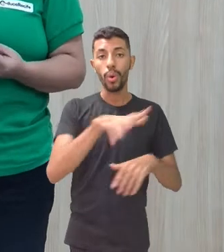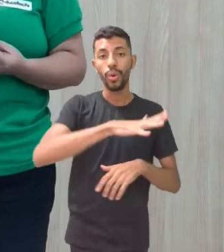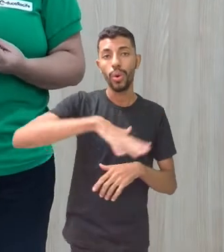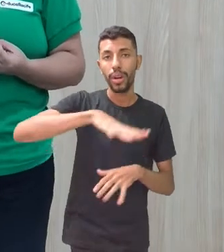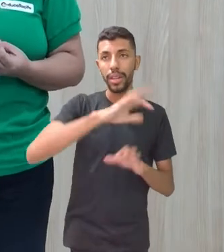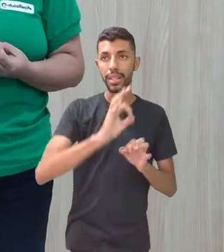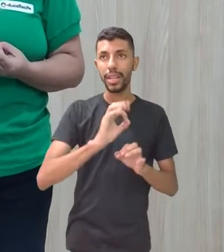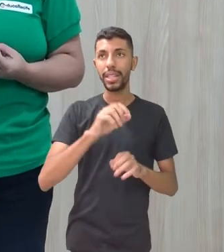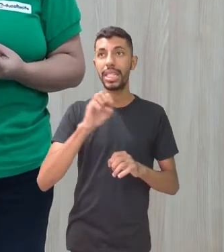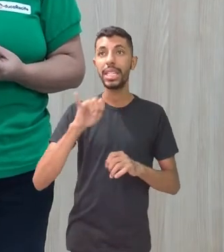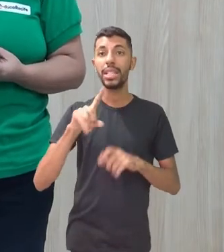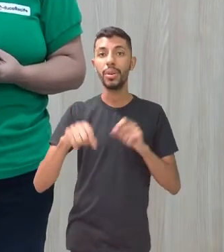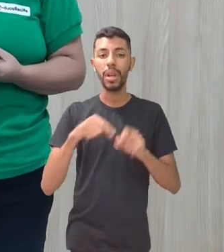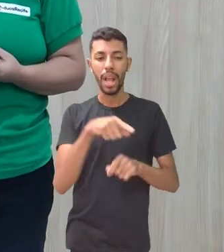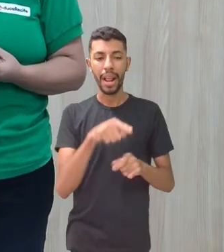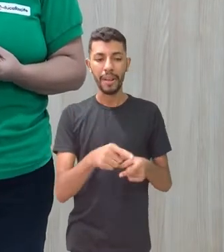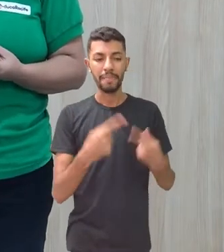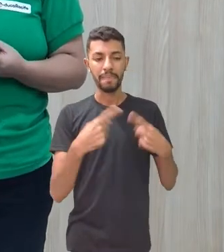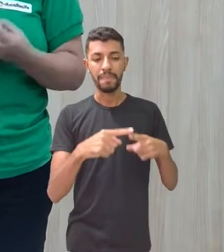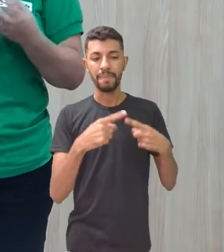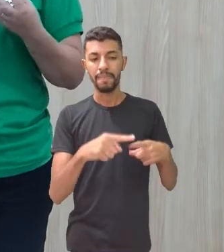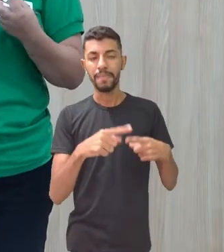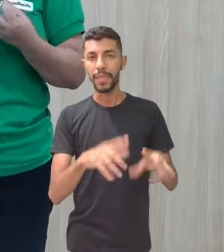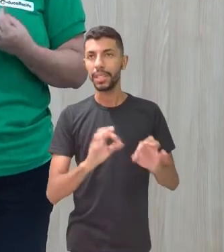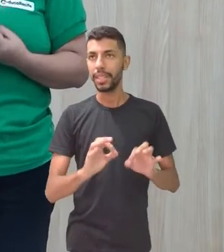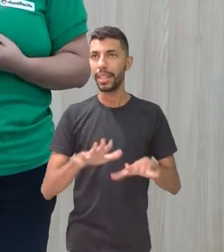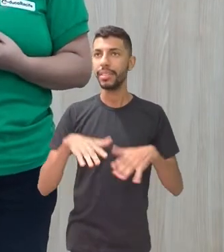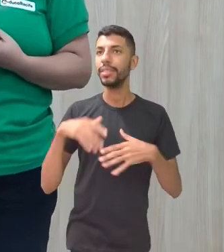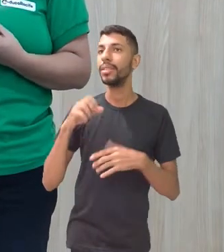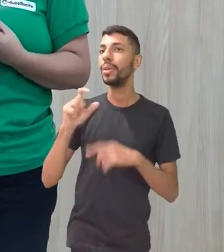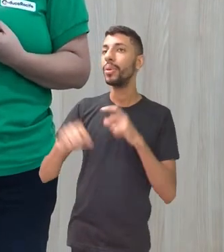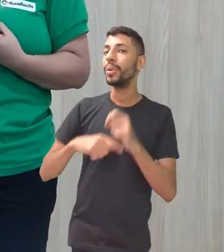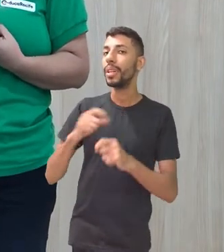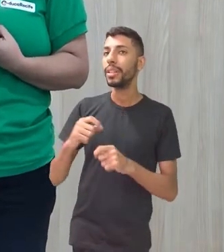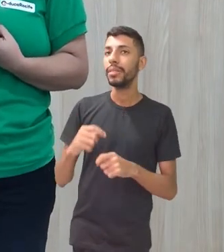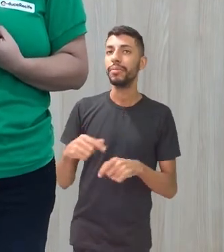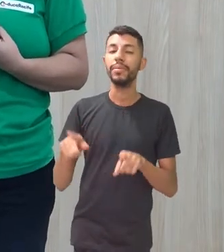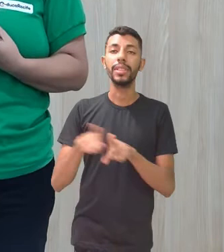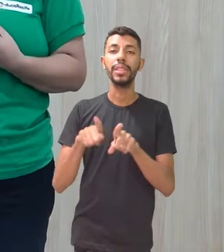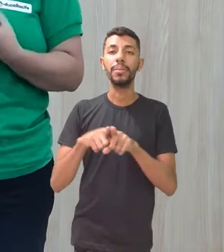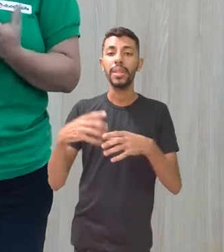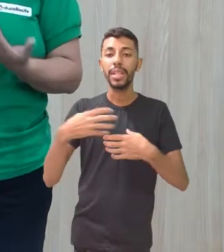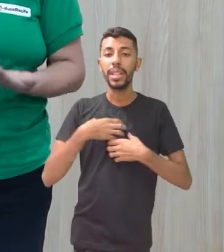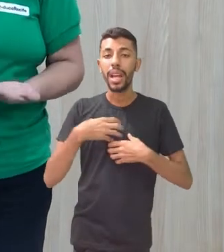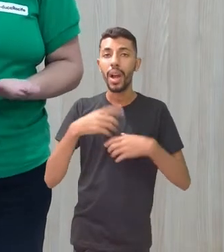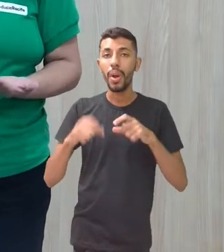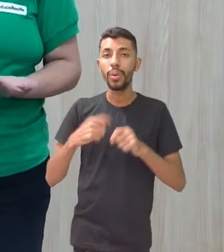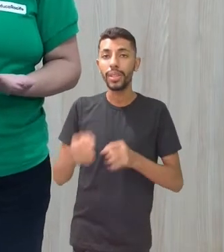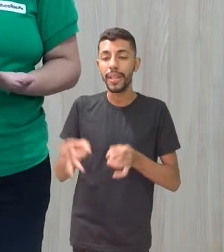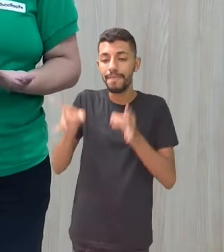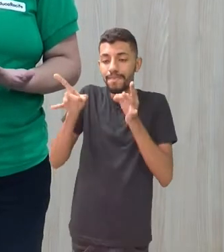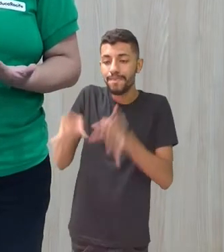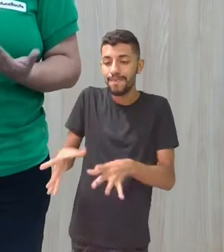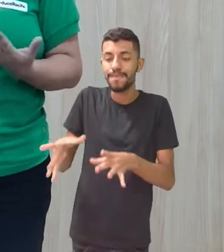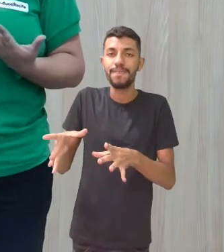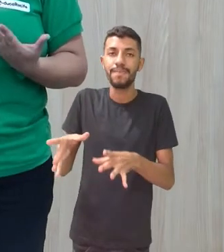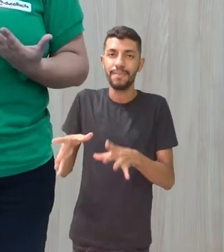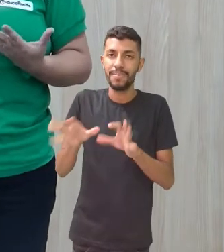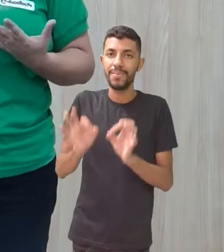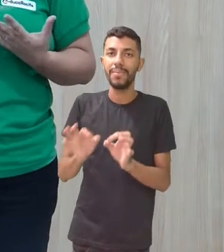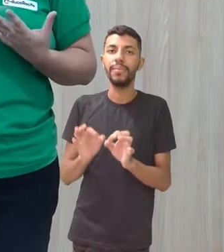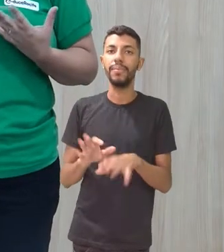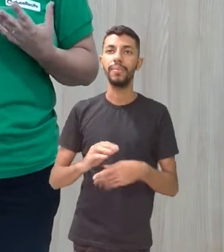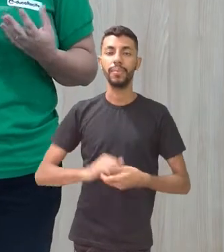ele seja estigmatizado, não é? Ele que tem esse sentimento de abandono, já